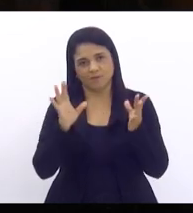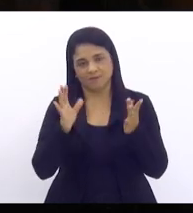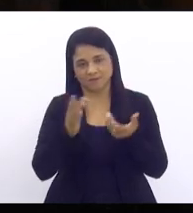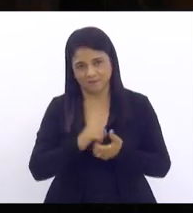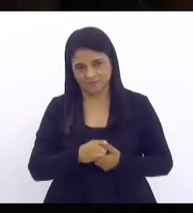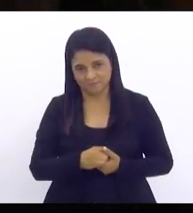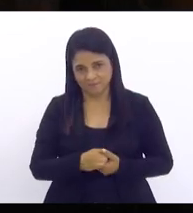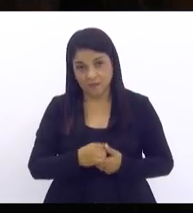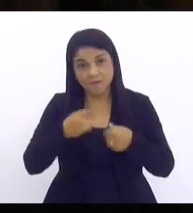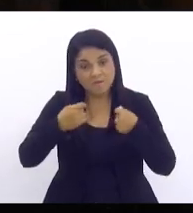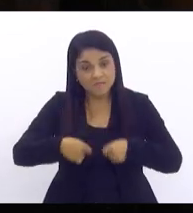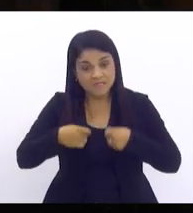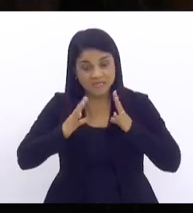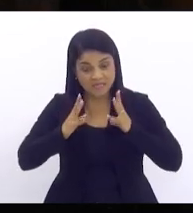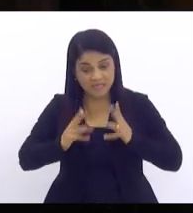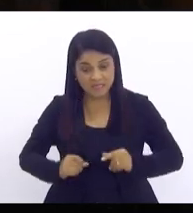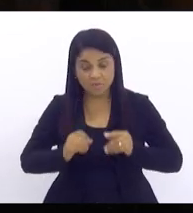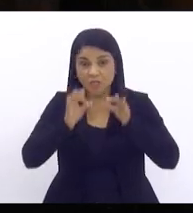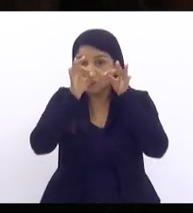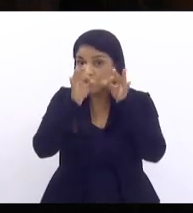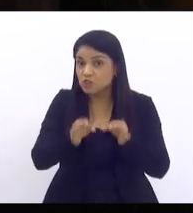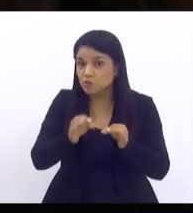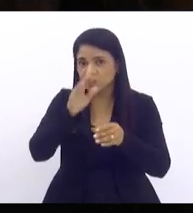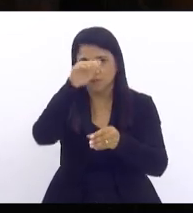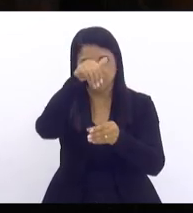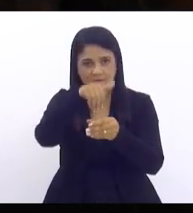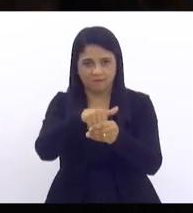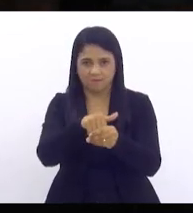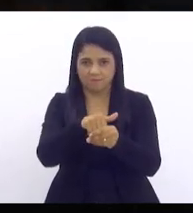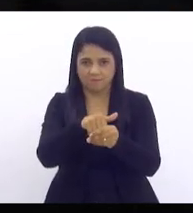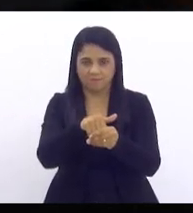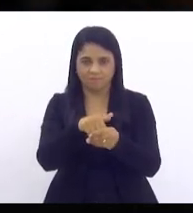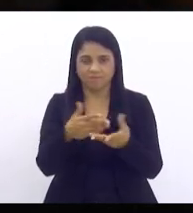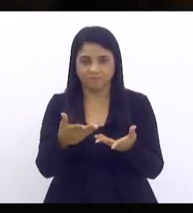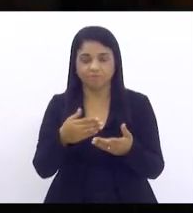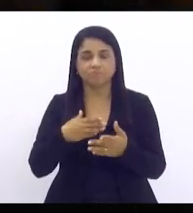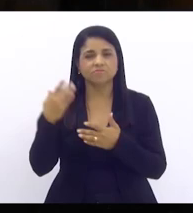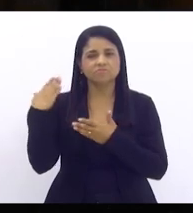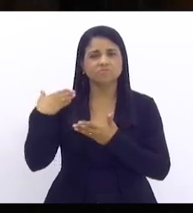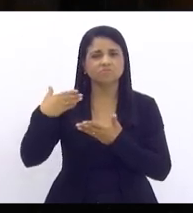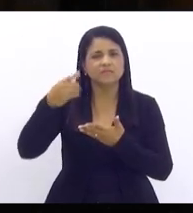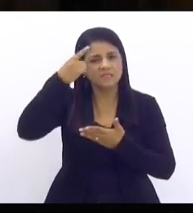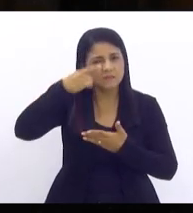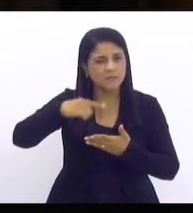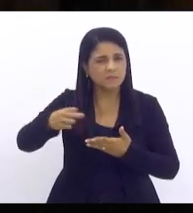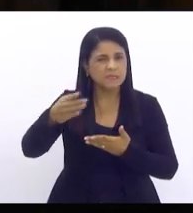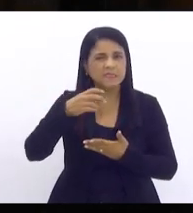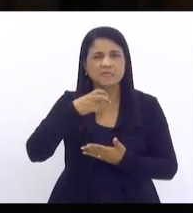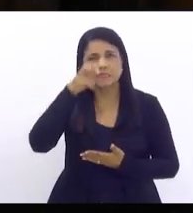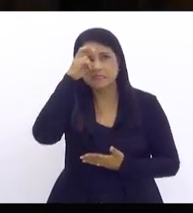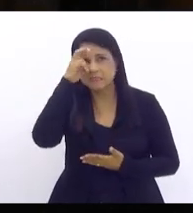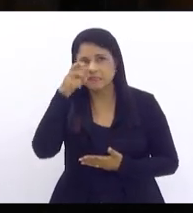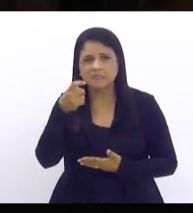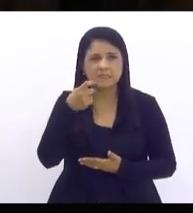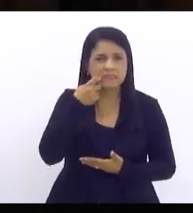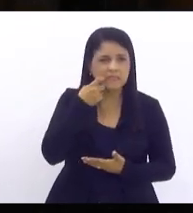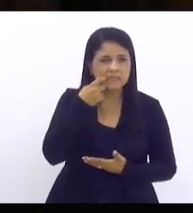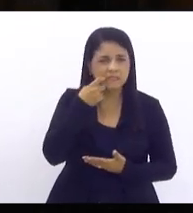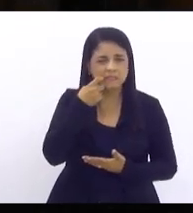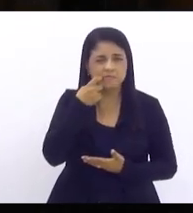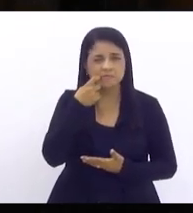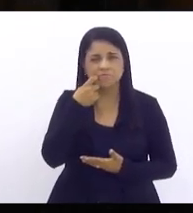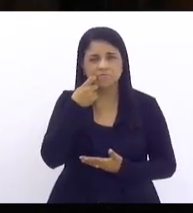Passado esse período, que foi no final de semana passada, quinta, sexta-feira,